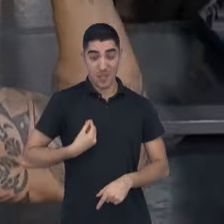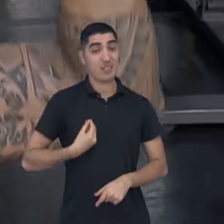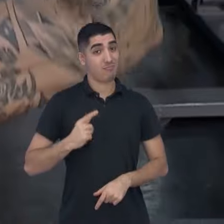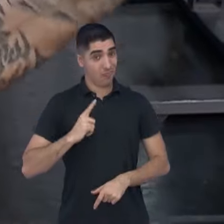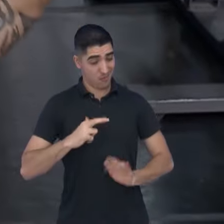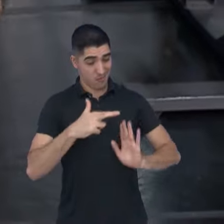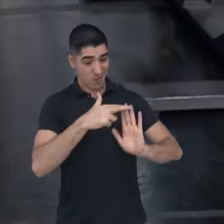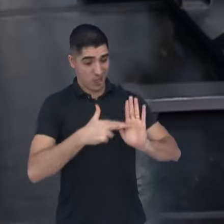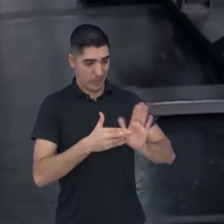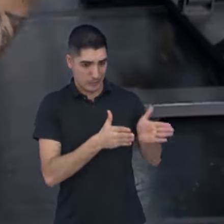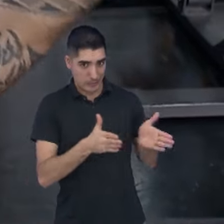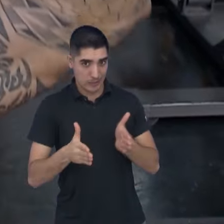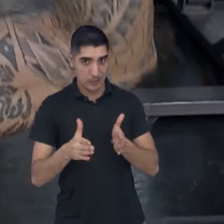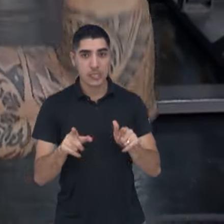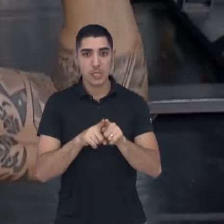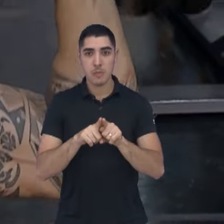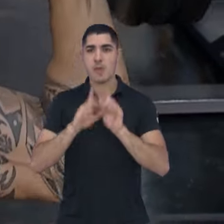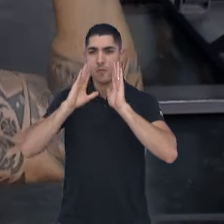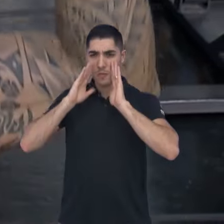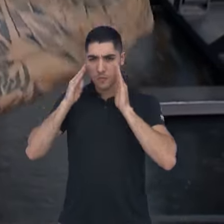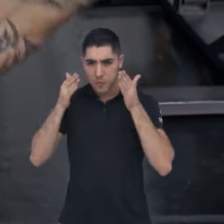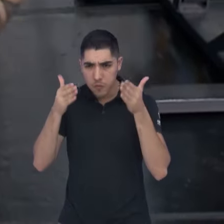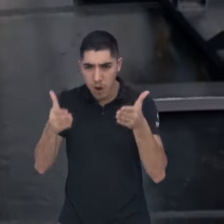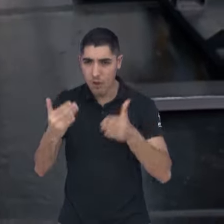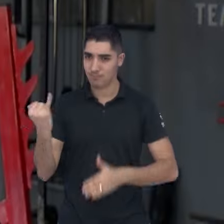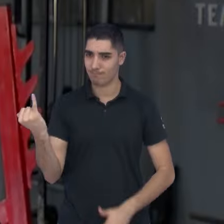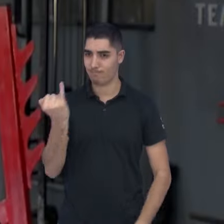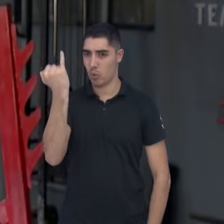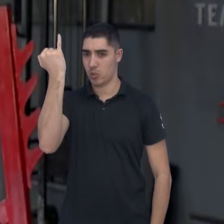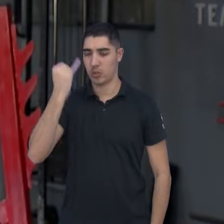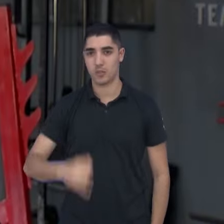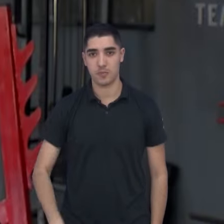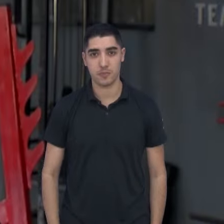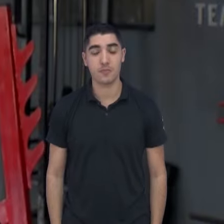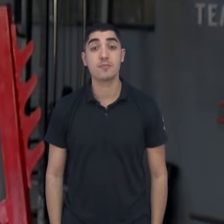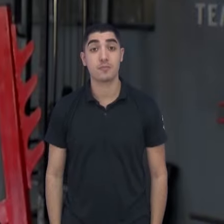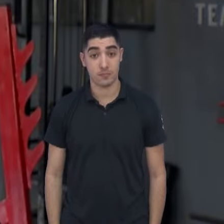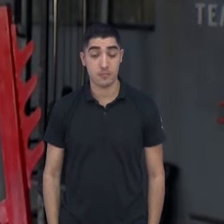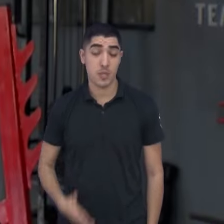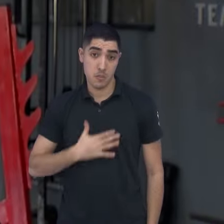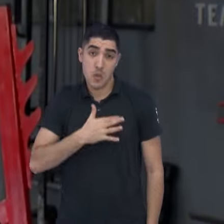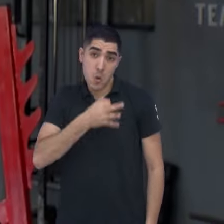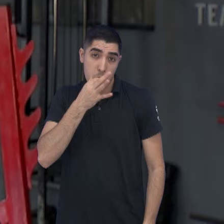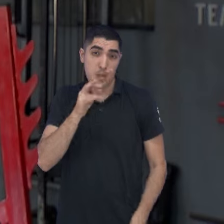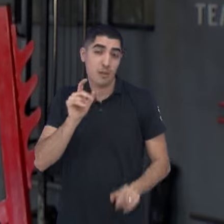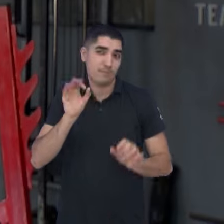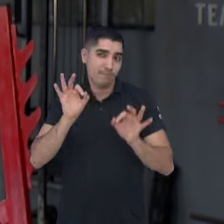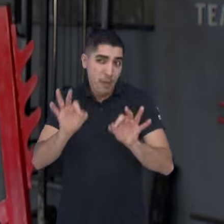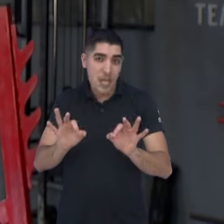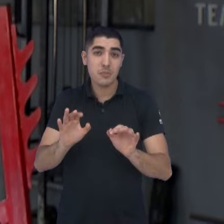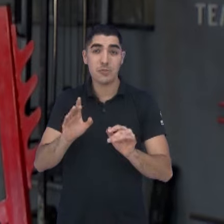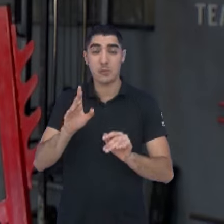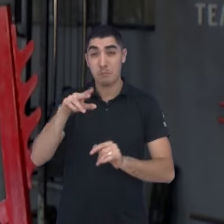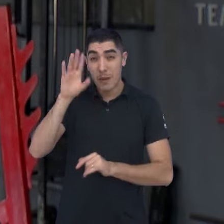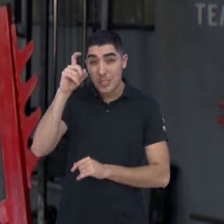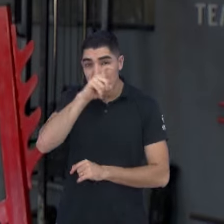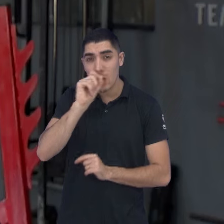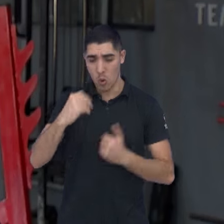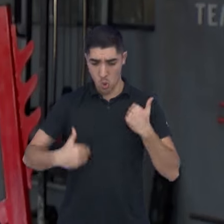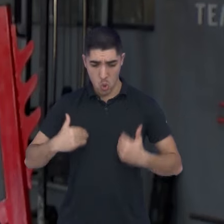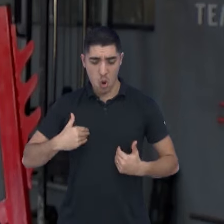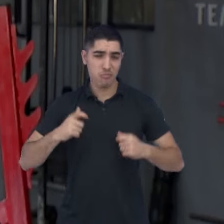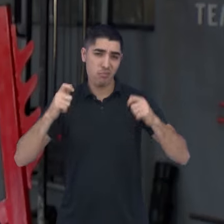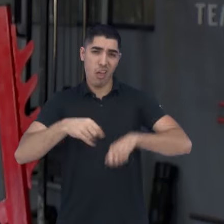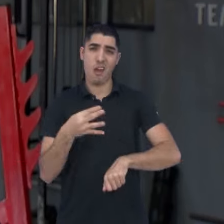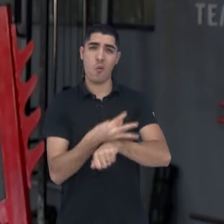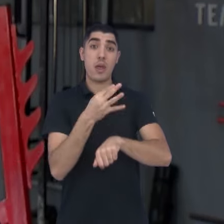Para isso, uma mente focada é fundamental. Eu acredito que é muito mais mental do que físico. O físico ele aguenta, né?